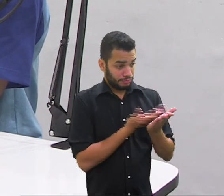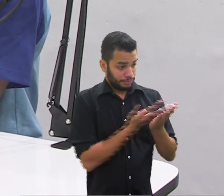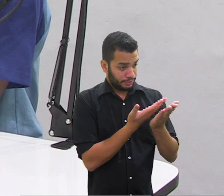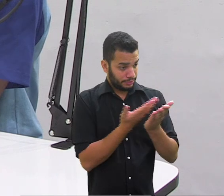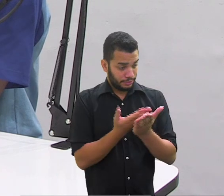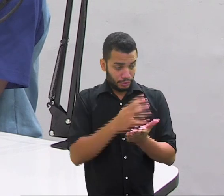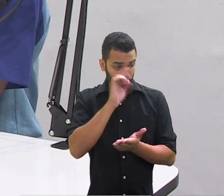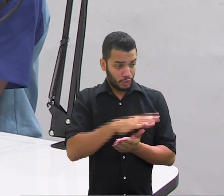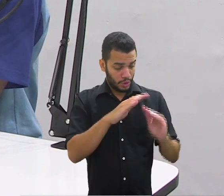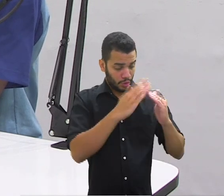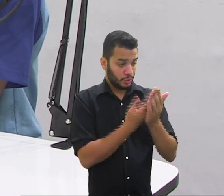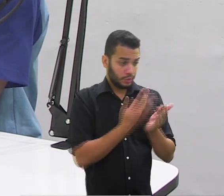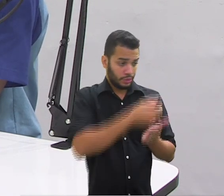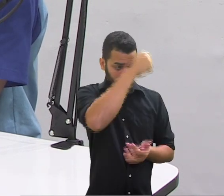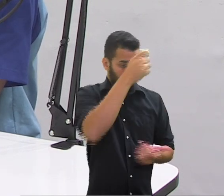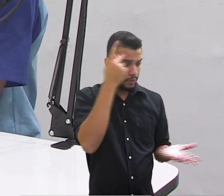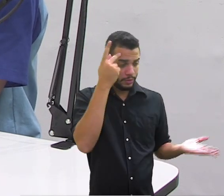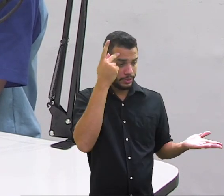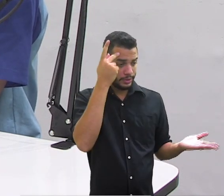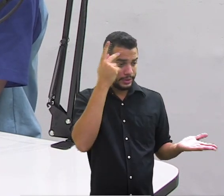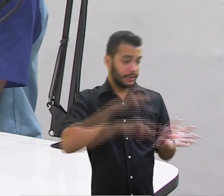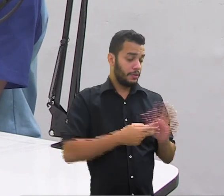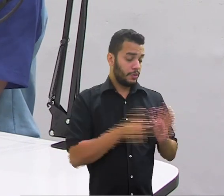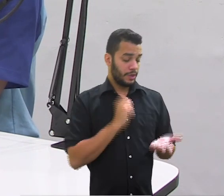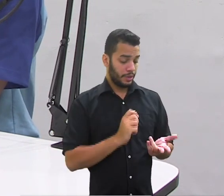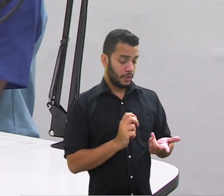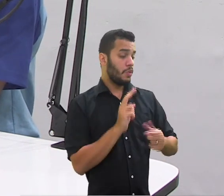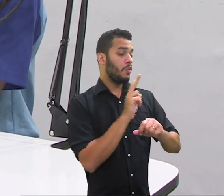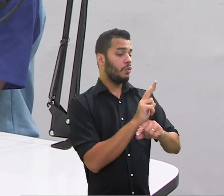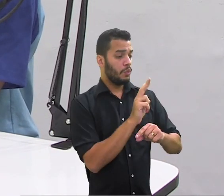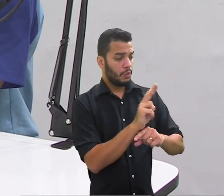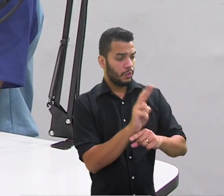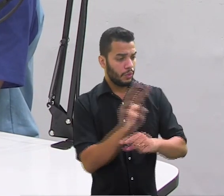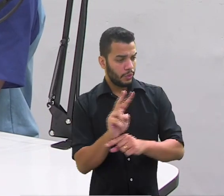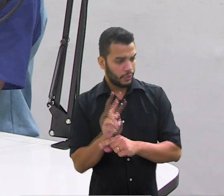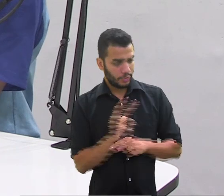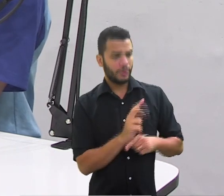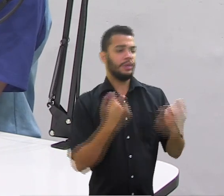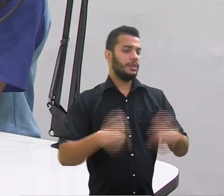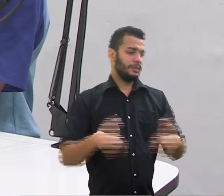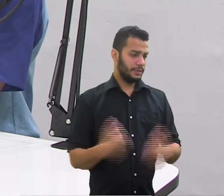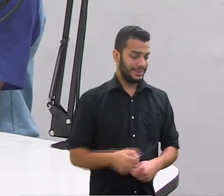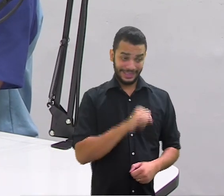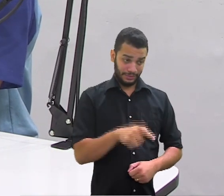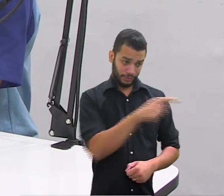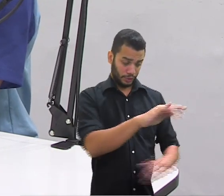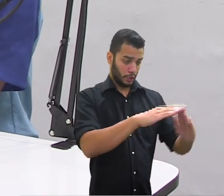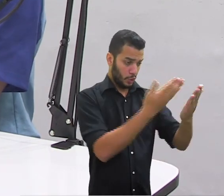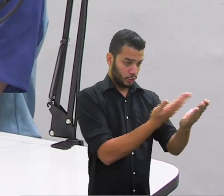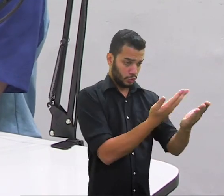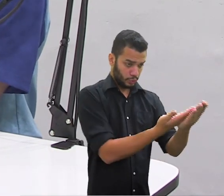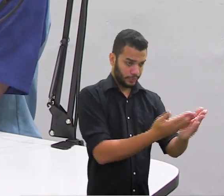Então, assim, ter zelo e cuidado com as coisas tem que ser na escola particular, na escola estadual